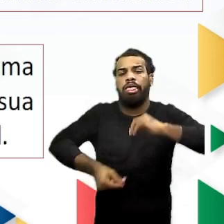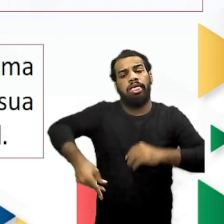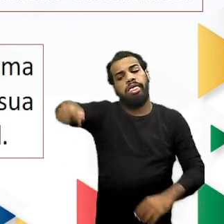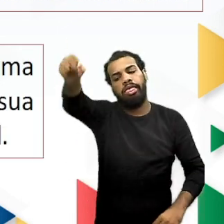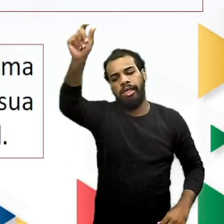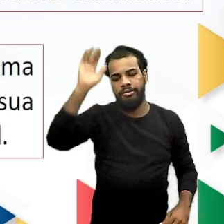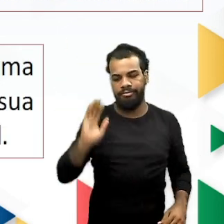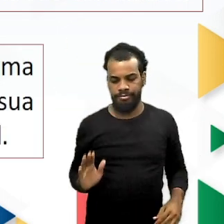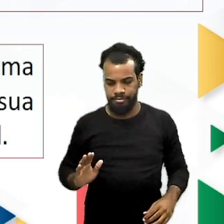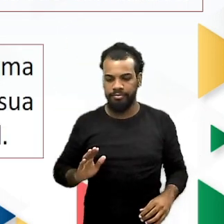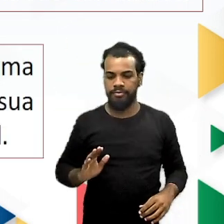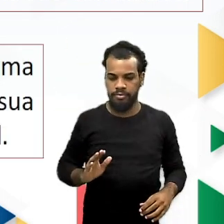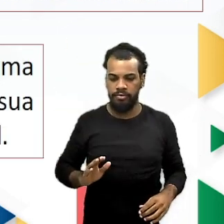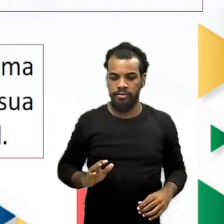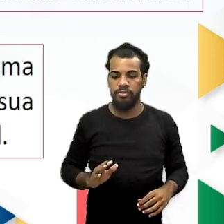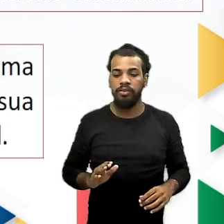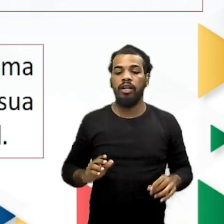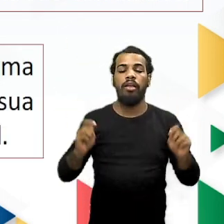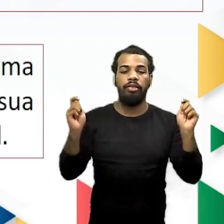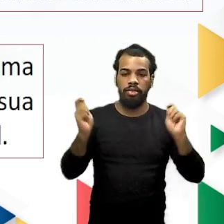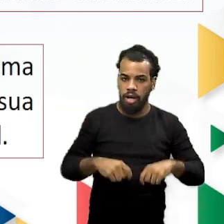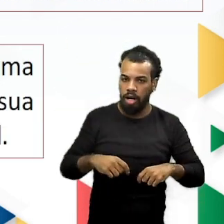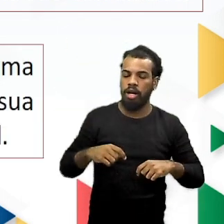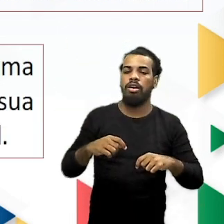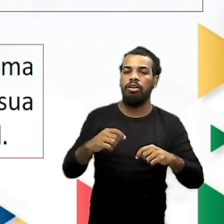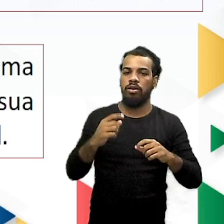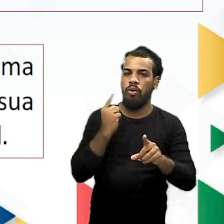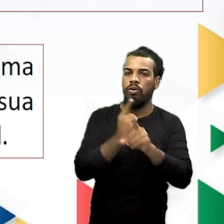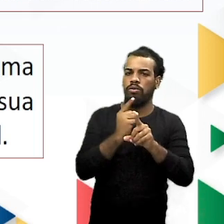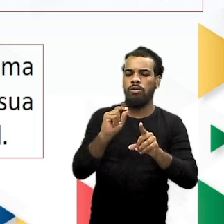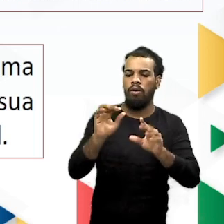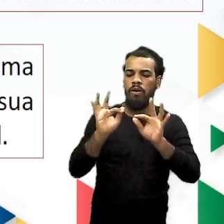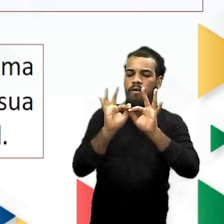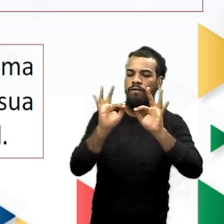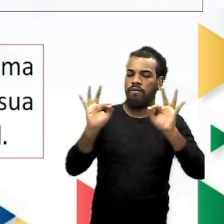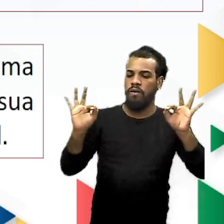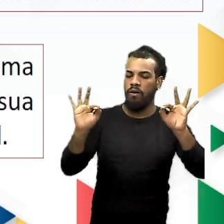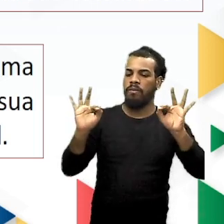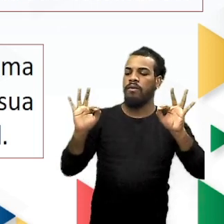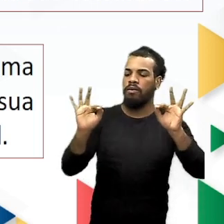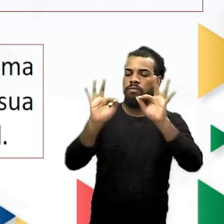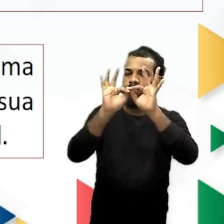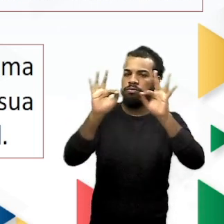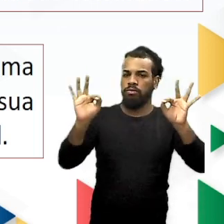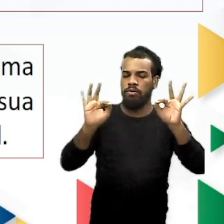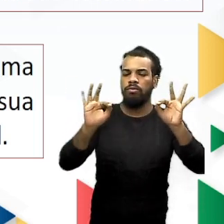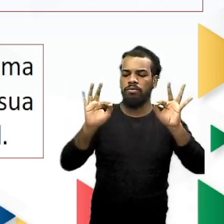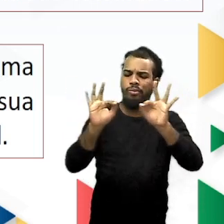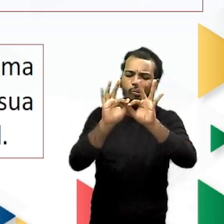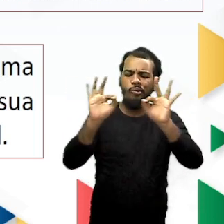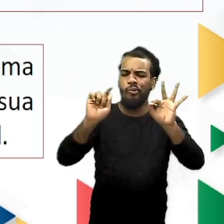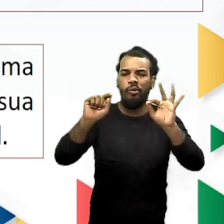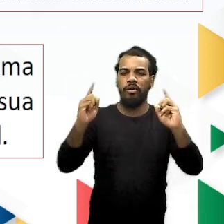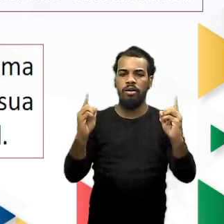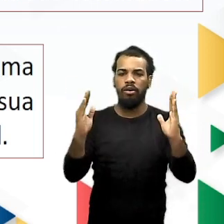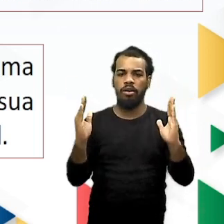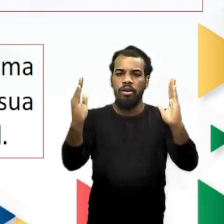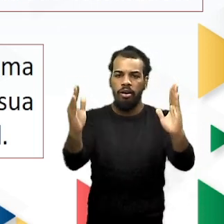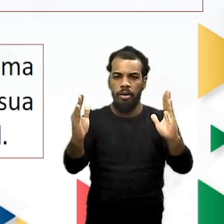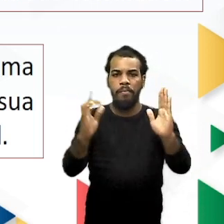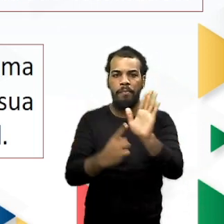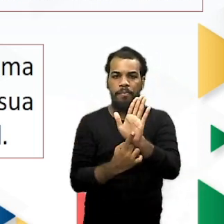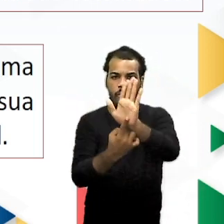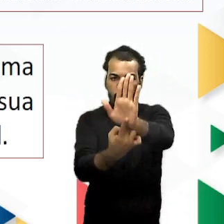usando a lei de formação, podemos encontrar uma fórmula que represente, que expresse cada termo